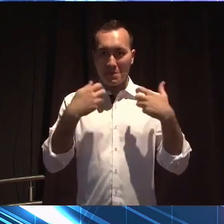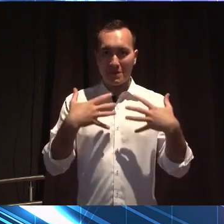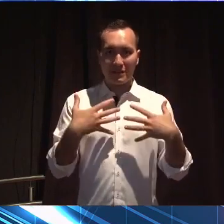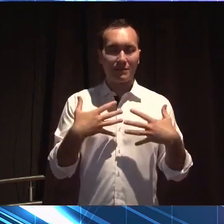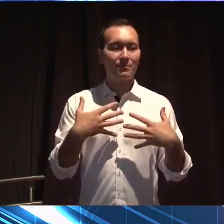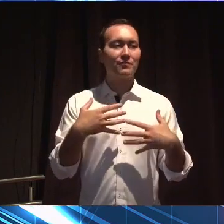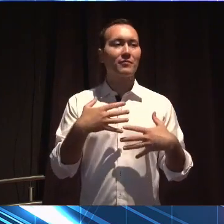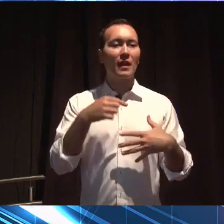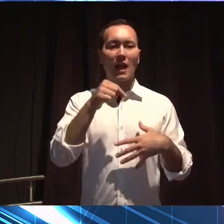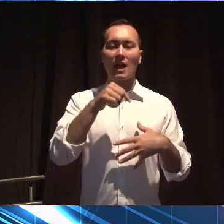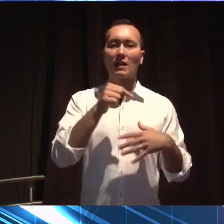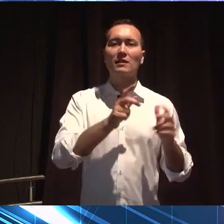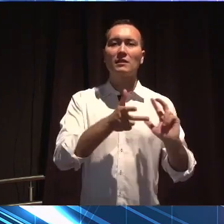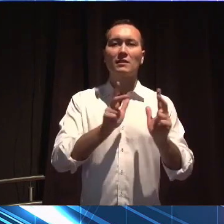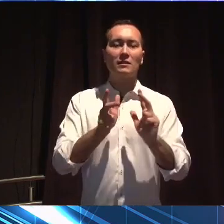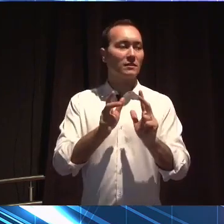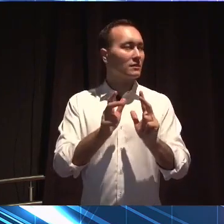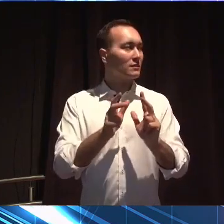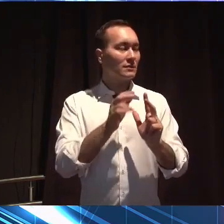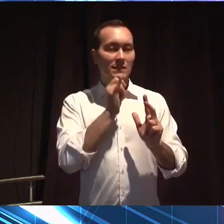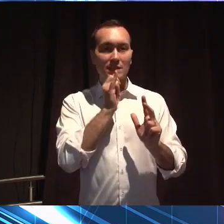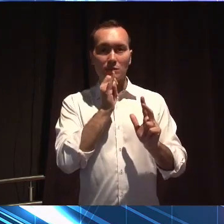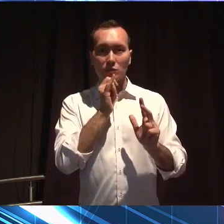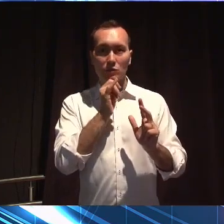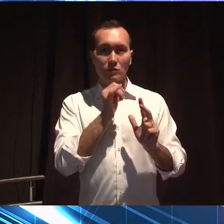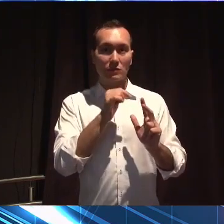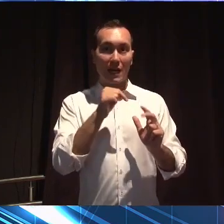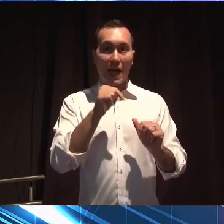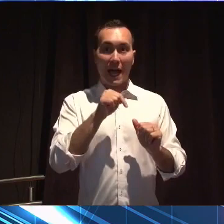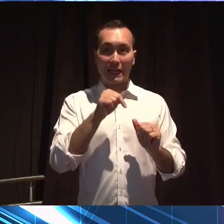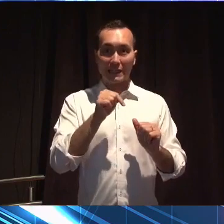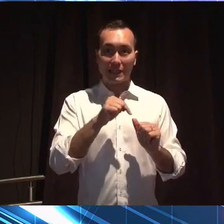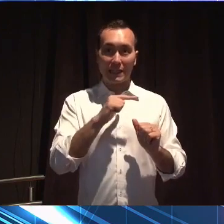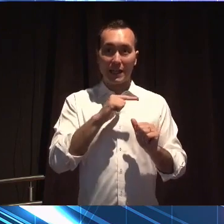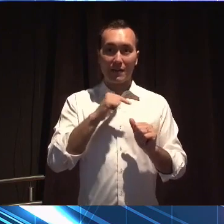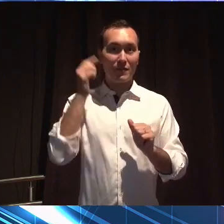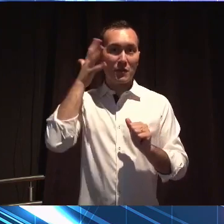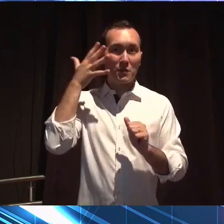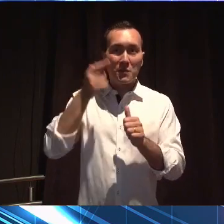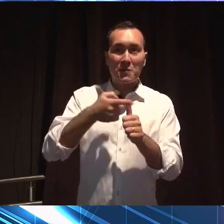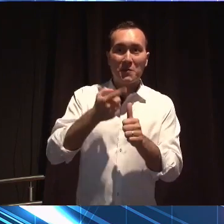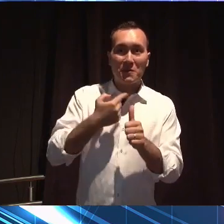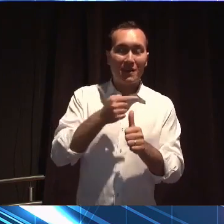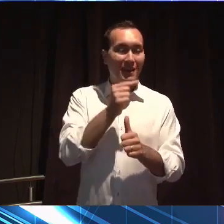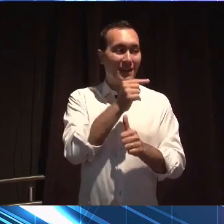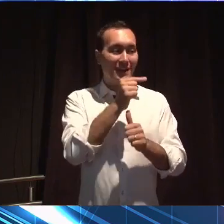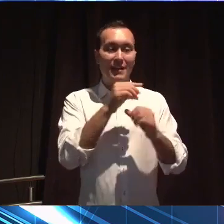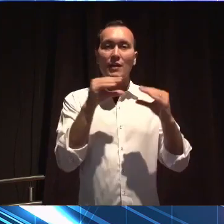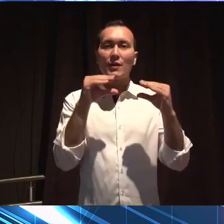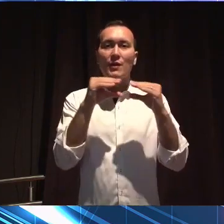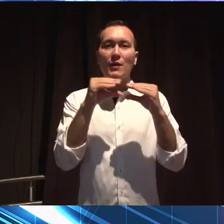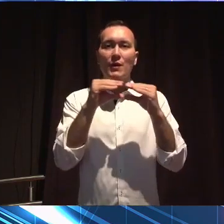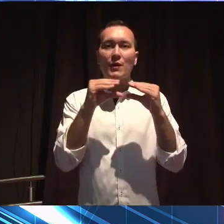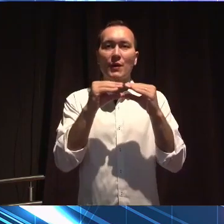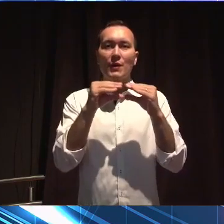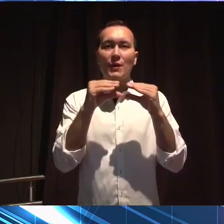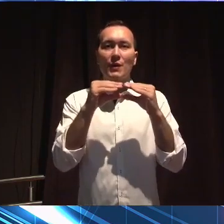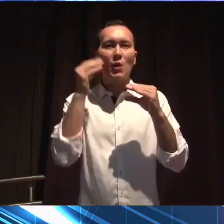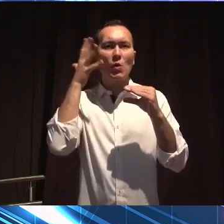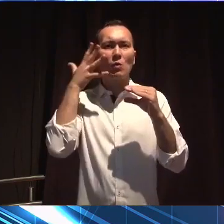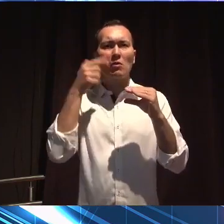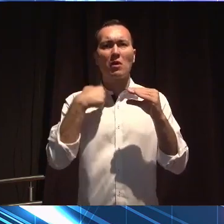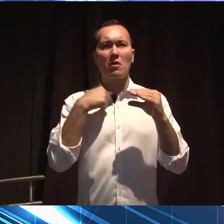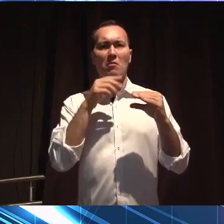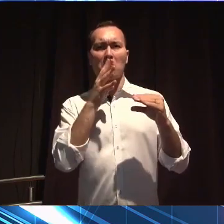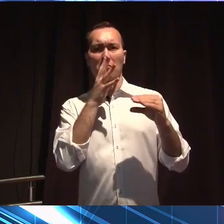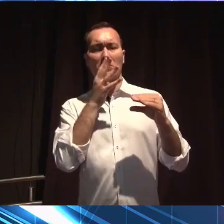anterior pelo nosso amigo da Oracle, mas eu quero tentar tangibilizar alguns desses aspectos e tentar trazer isso